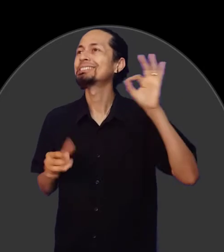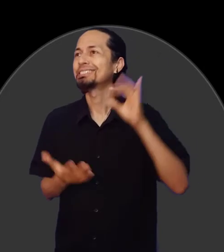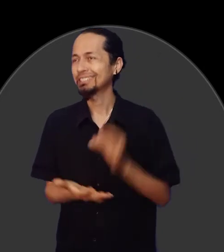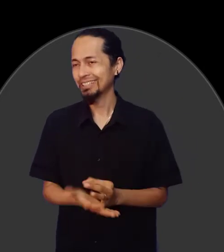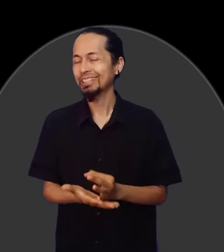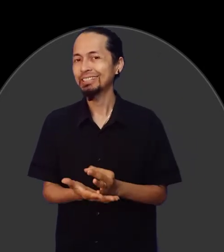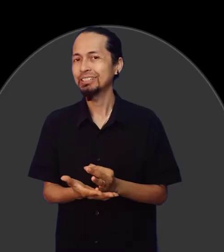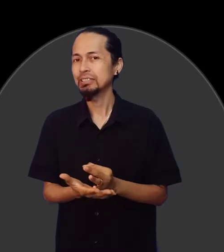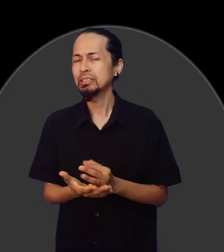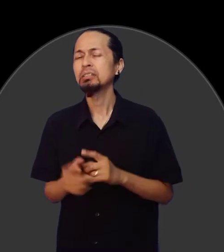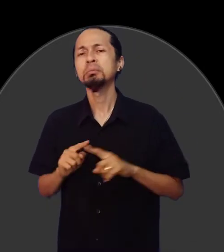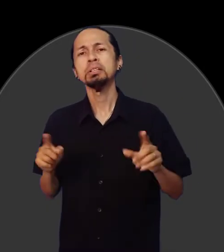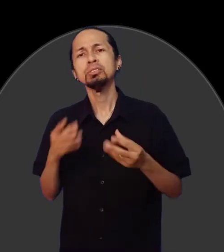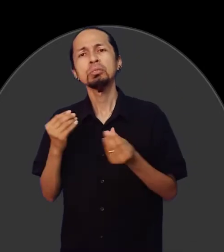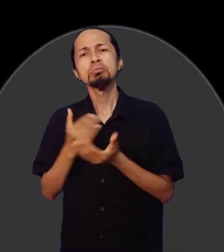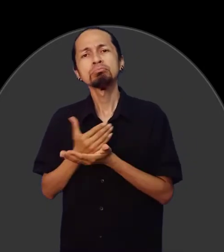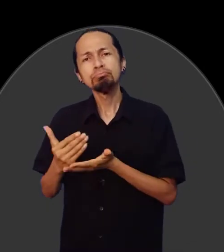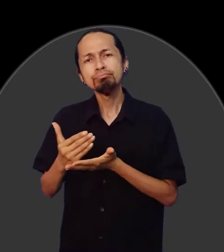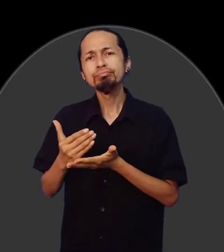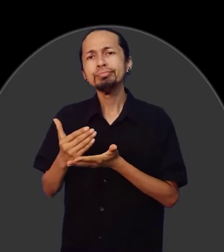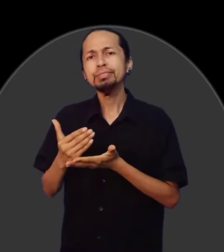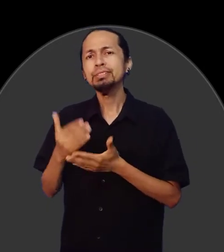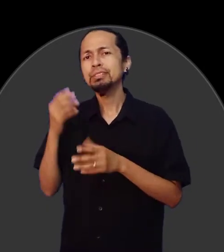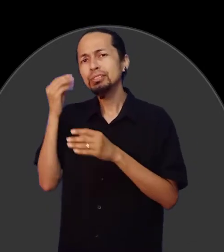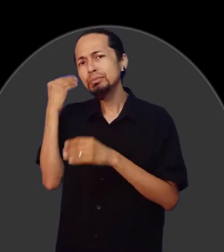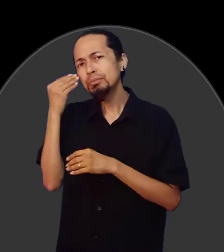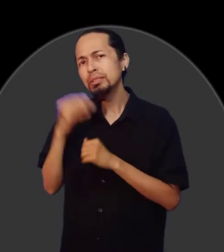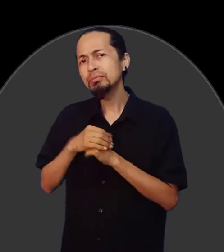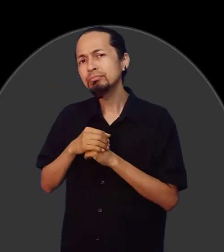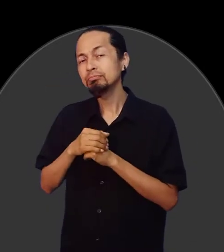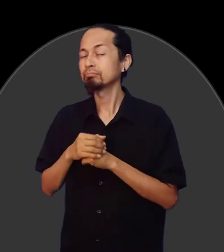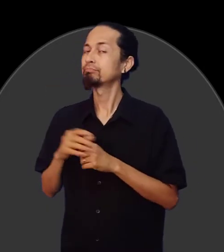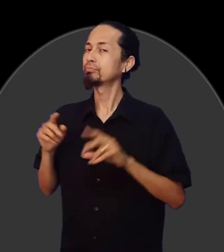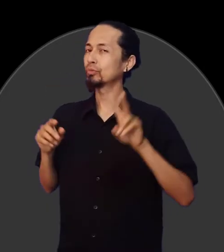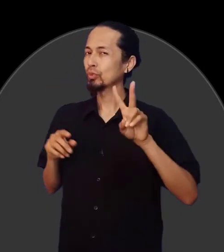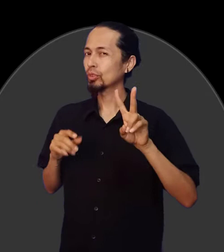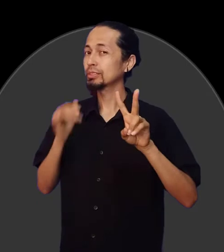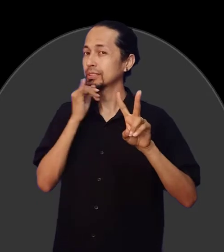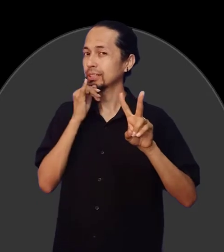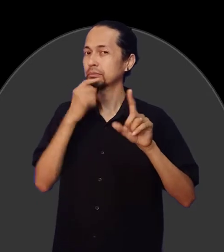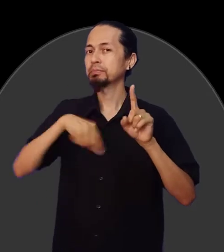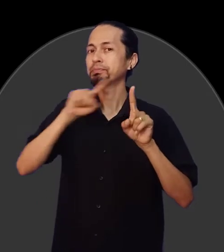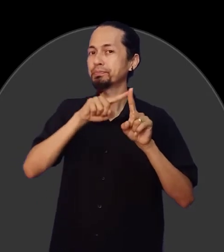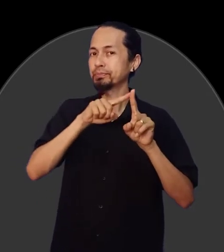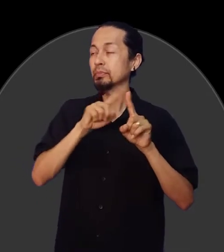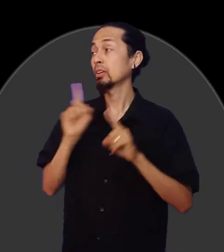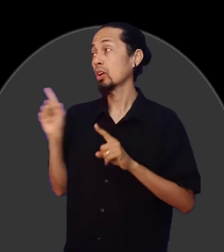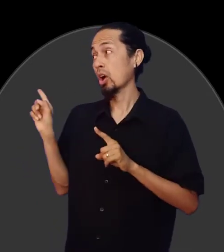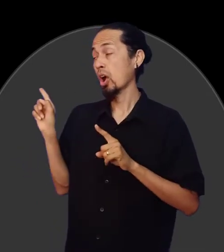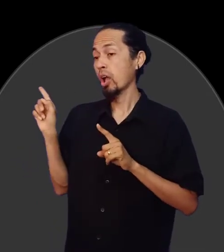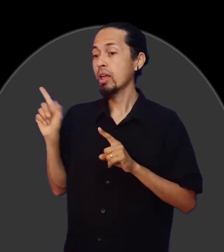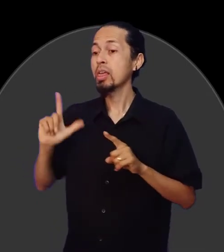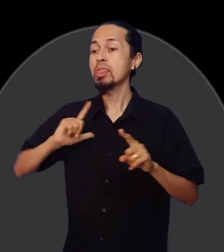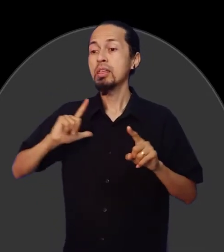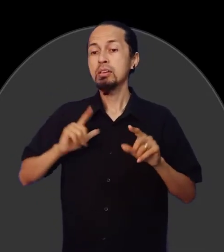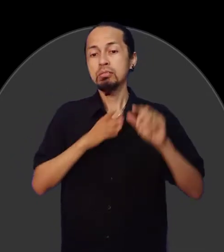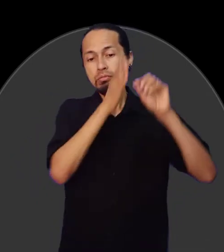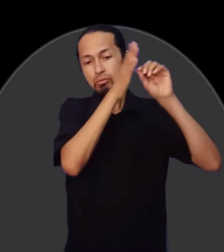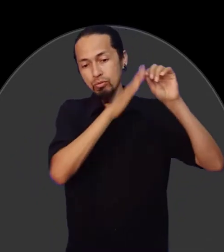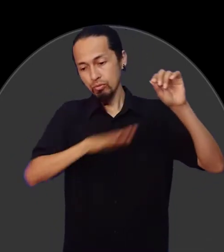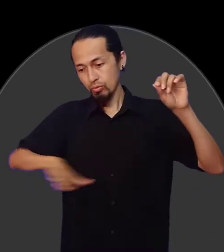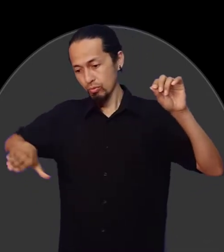experimentos, vamos partir de 2 situações. Situação 1. Conforme a figura, temos um plano inclinado e uma